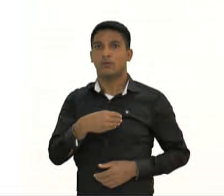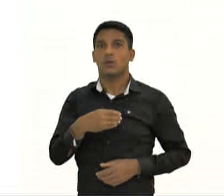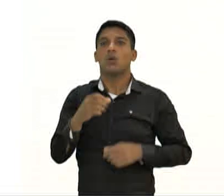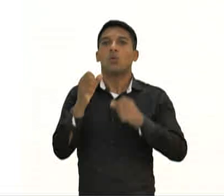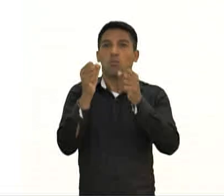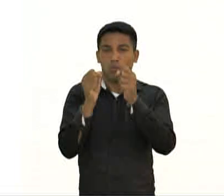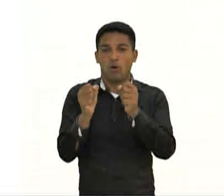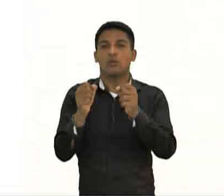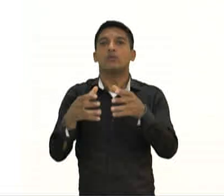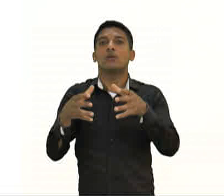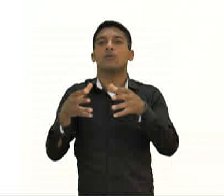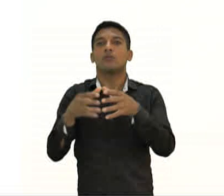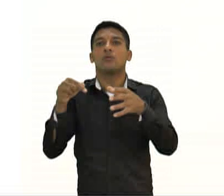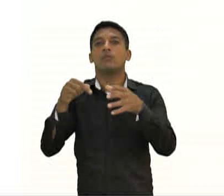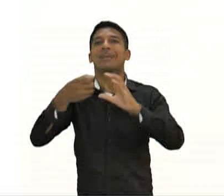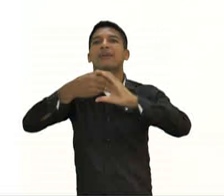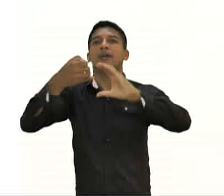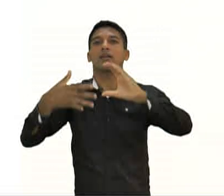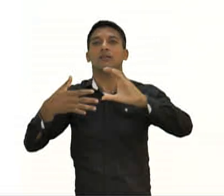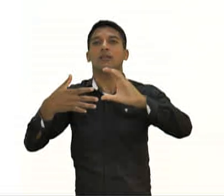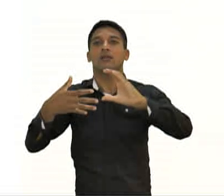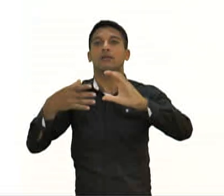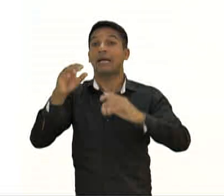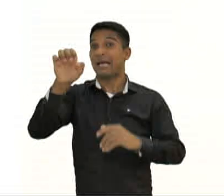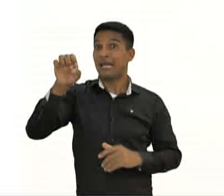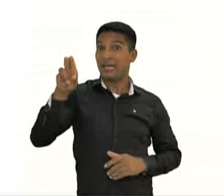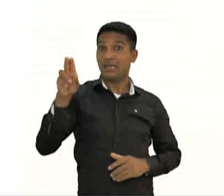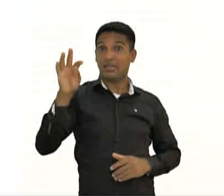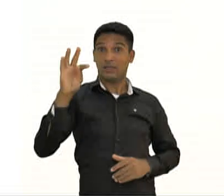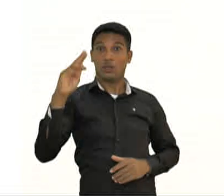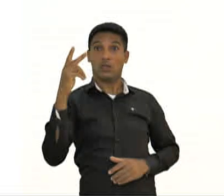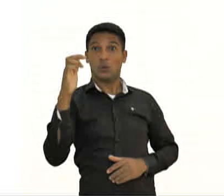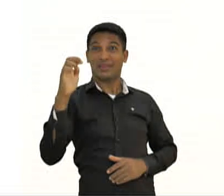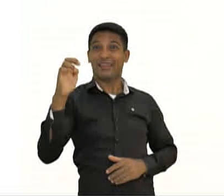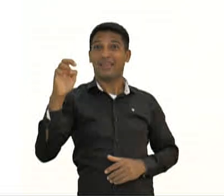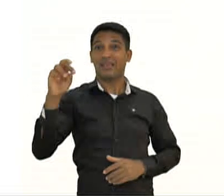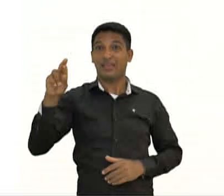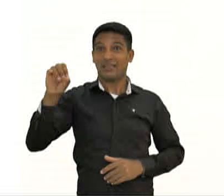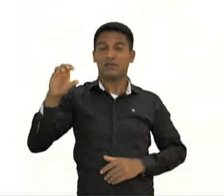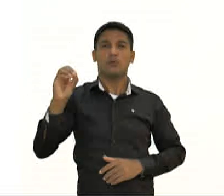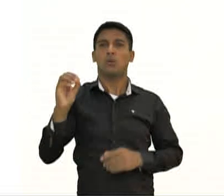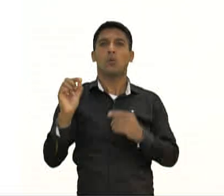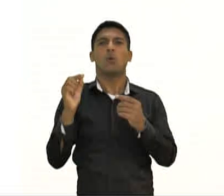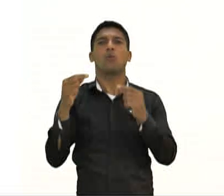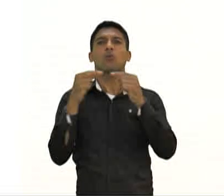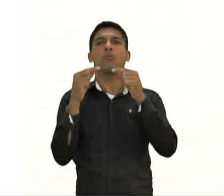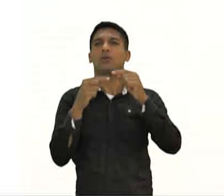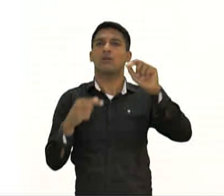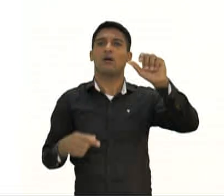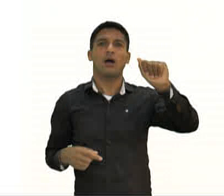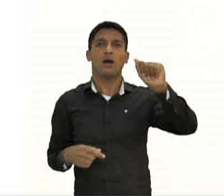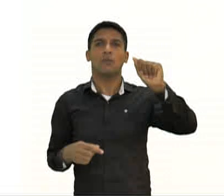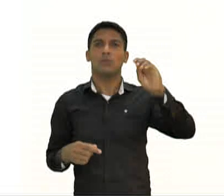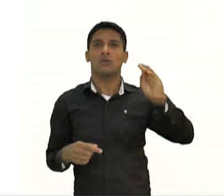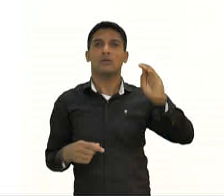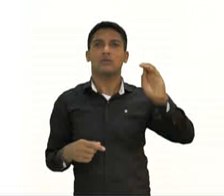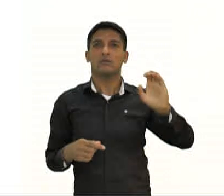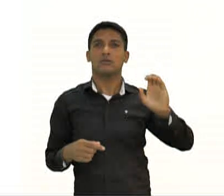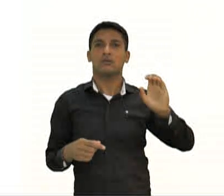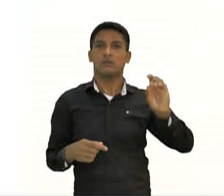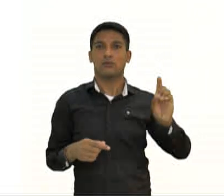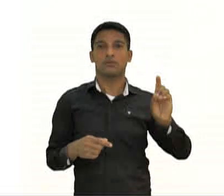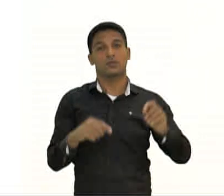A, equídena. Alternativa B, ornitorrinco. Alternativa C, tigre. Ou alternativa D, multituberculata.